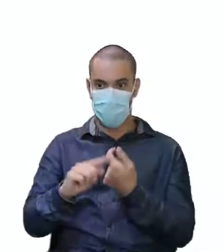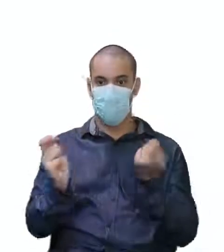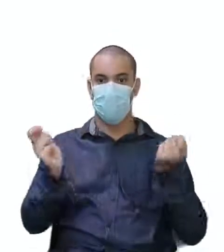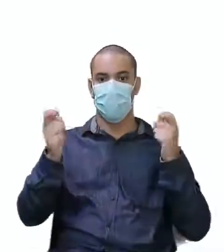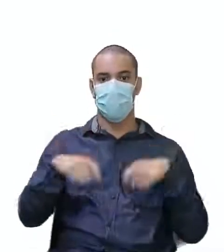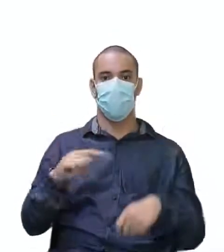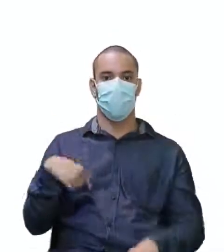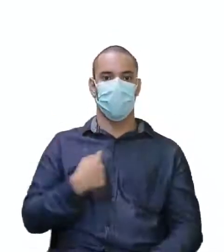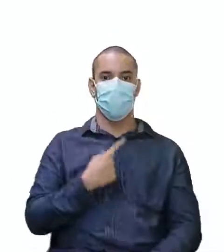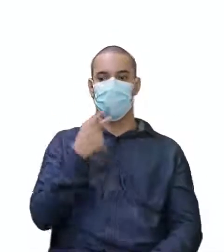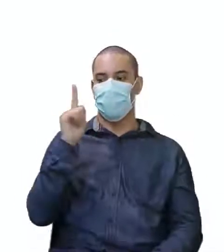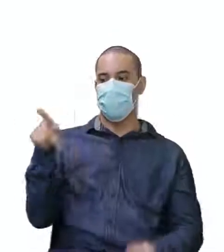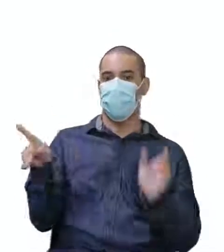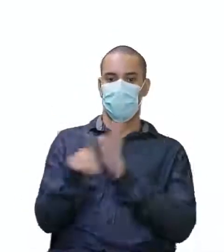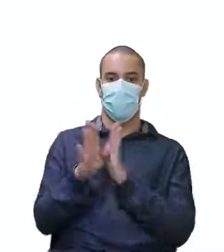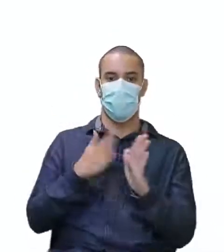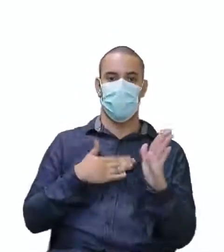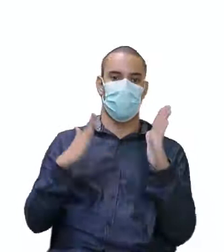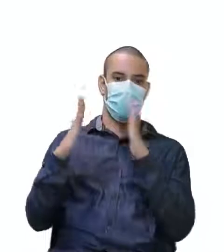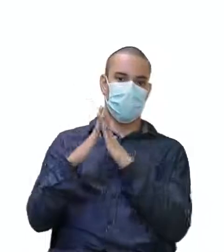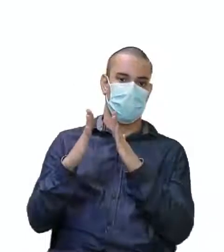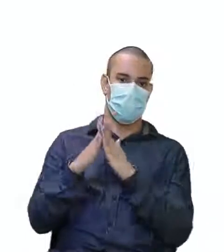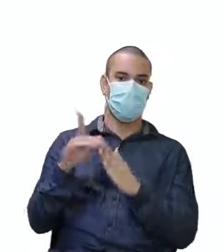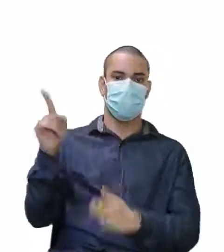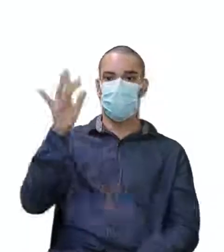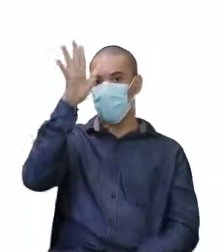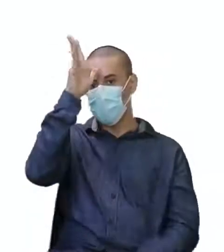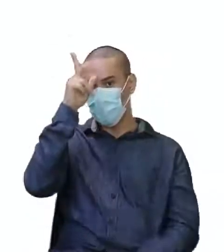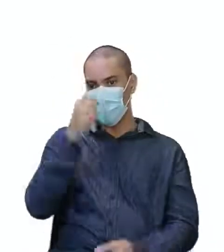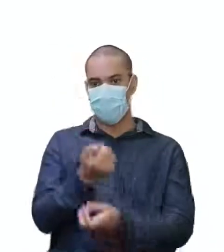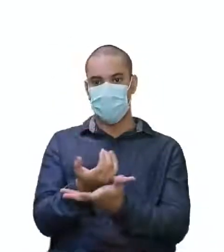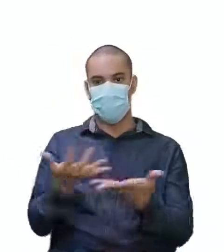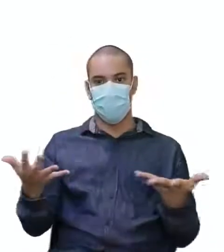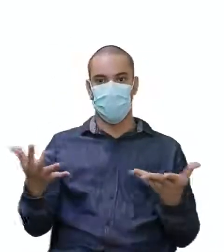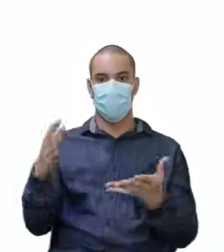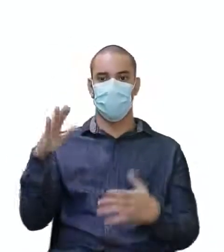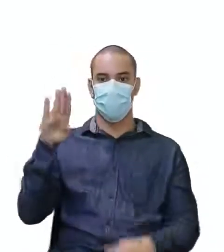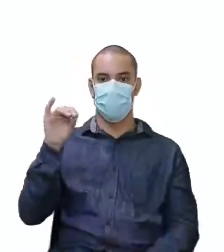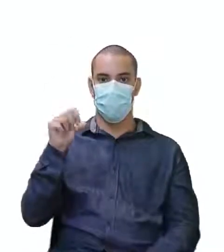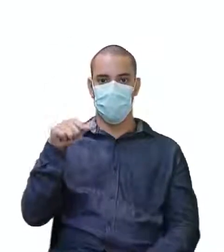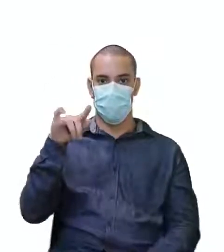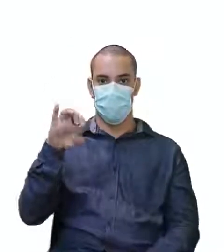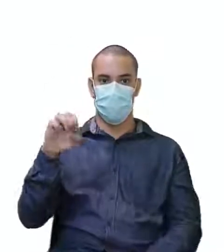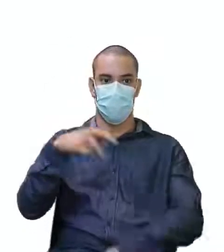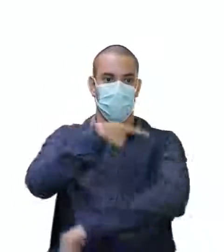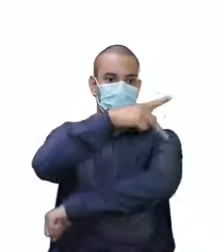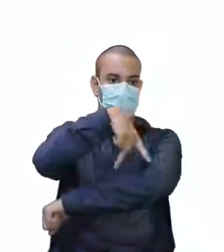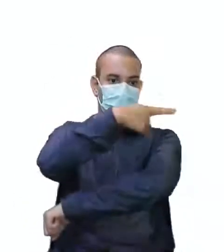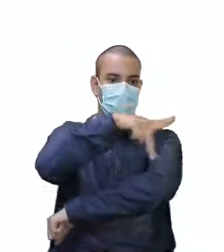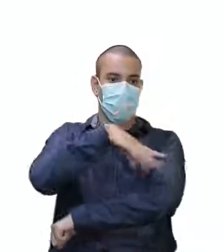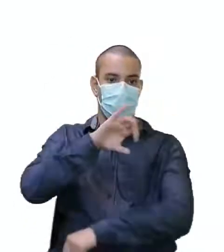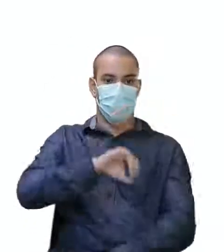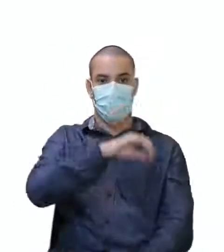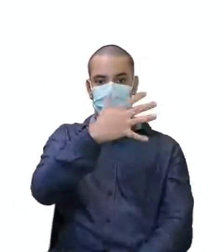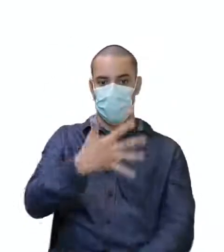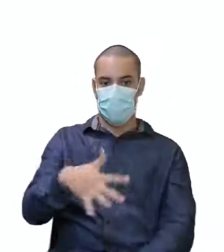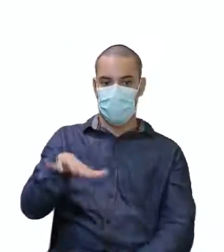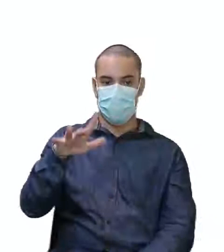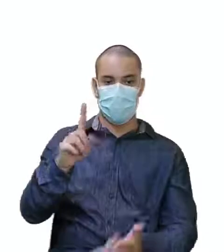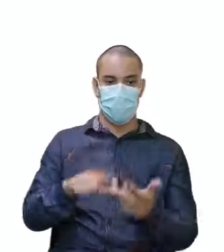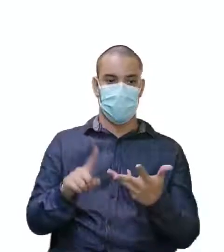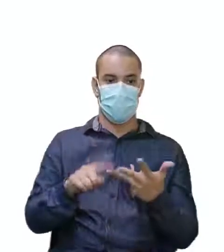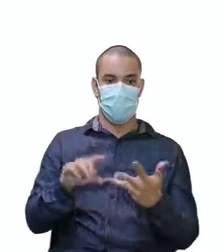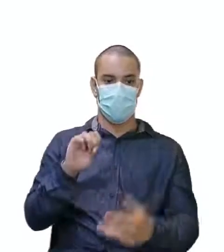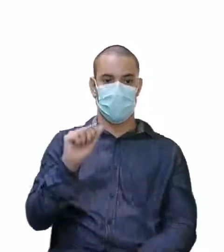gente diz a nossa casa, uma granja, um bosque, o oceano.